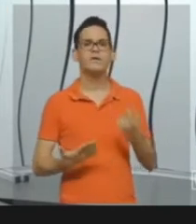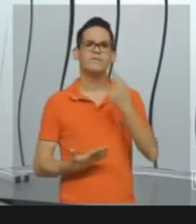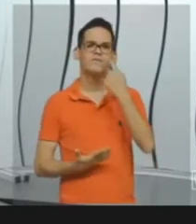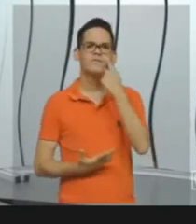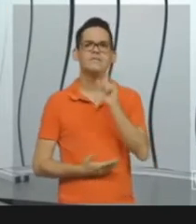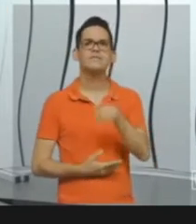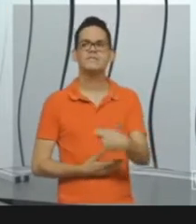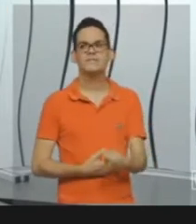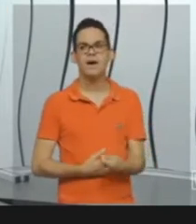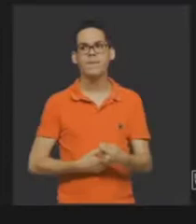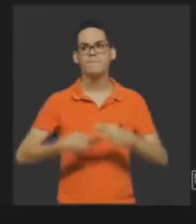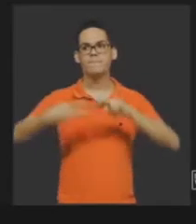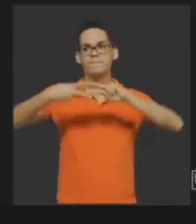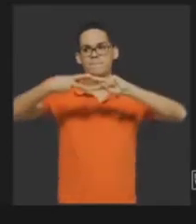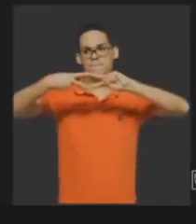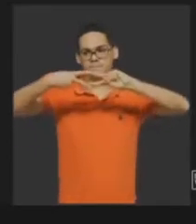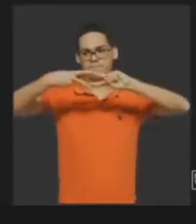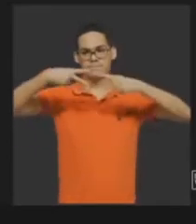gene.